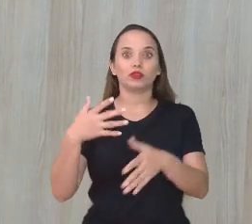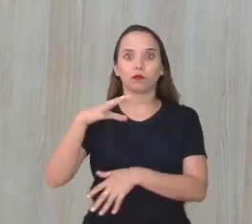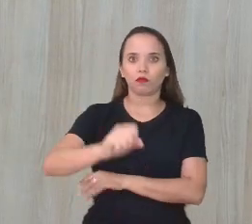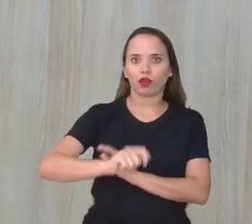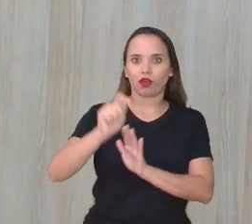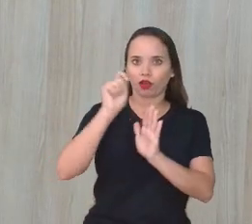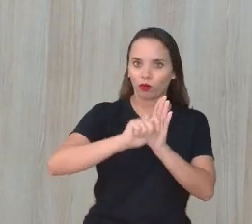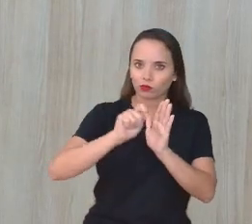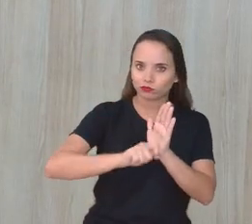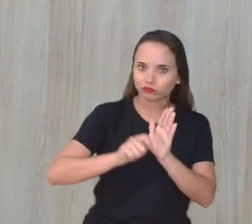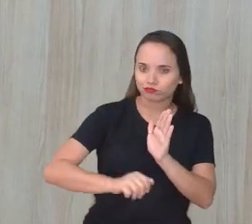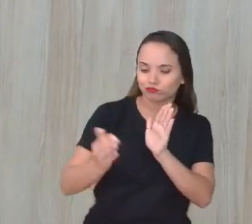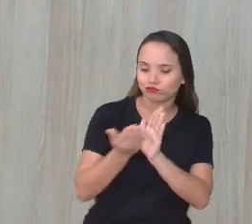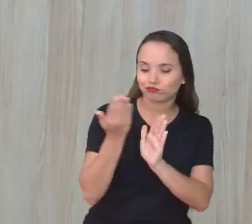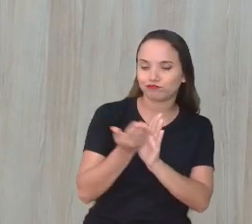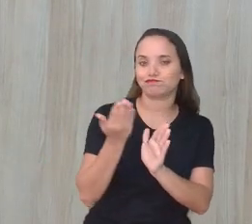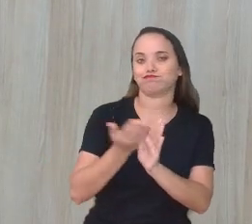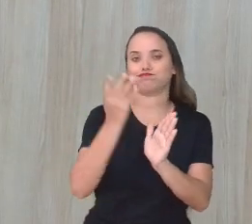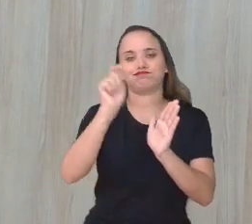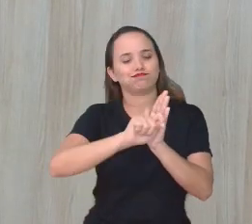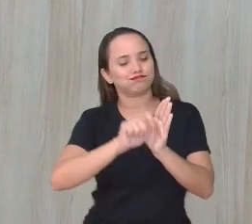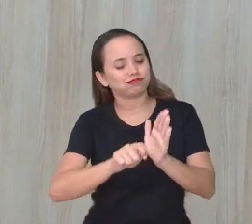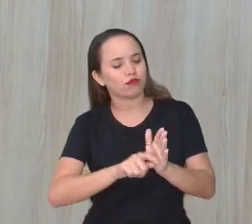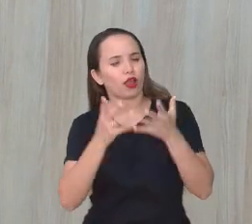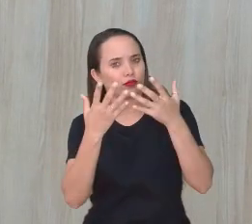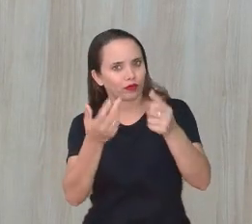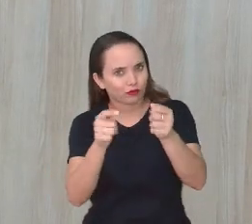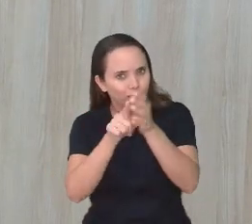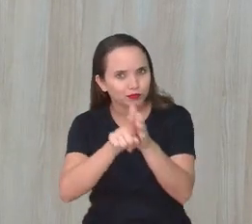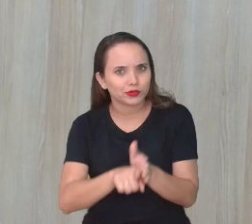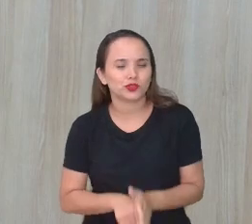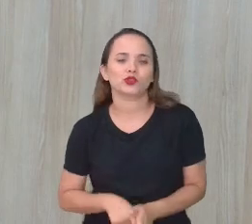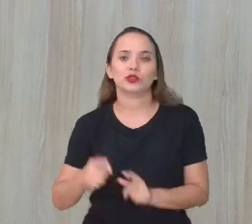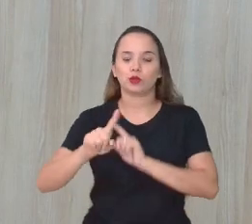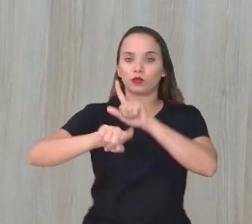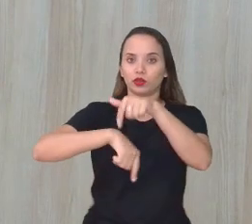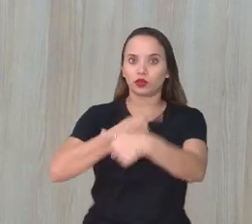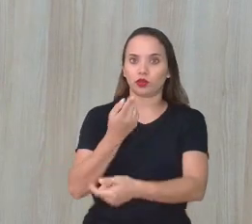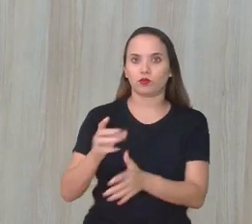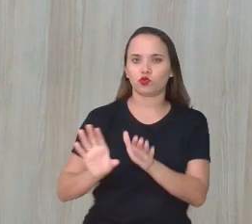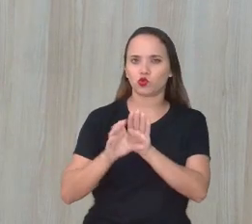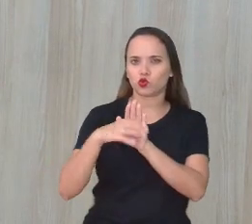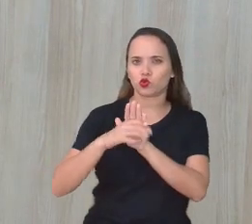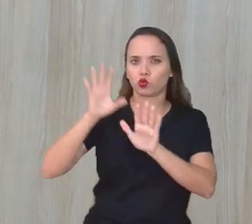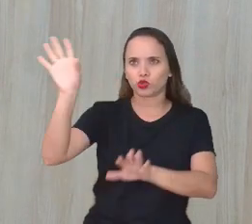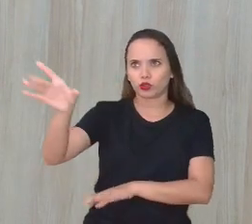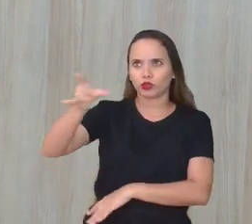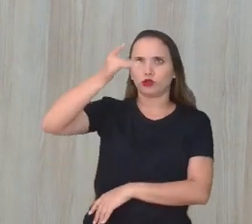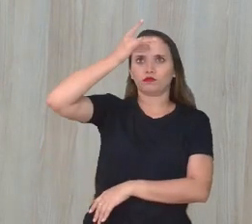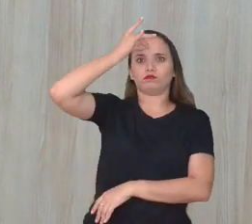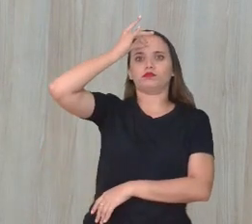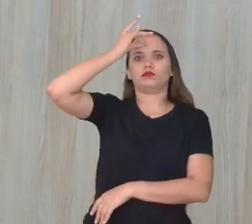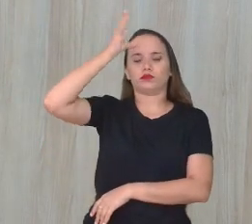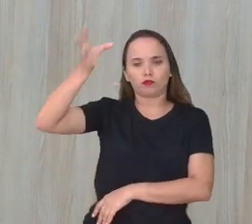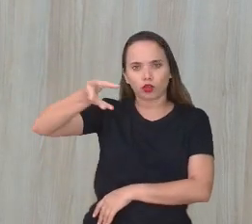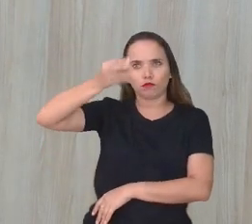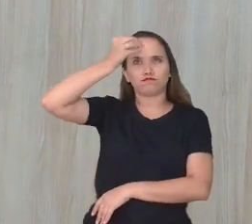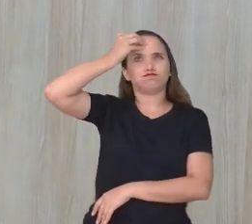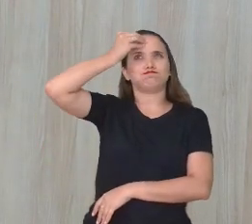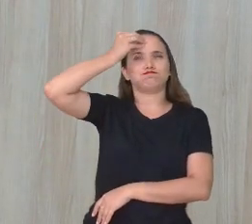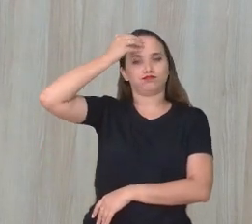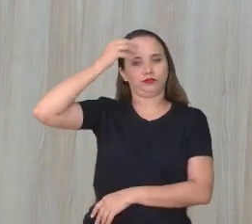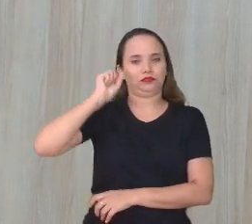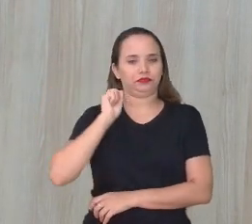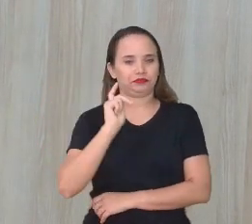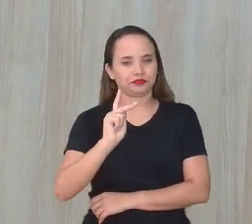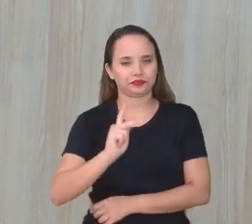vamos anotar, vamos pesquisar, para que esses conceitos fiquem bem sedimentados na